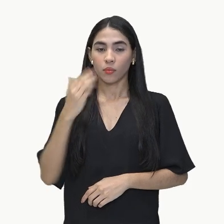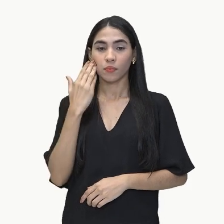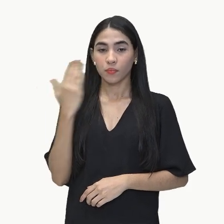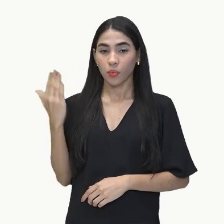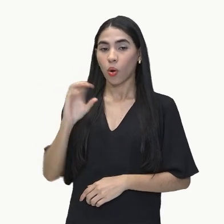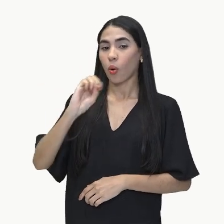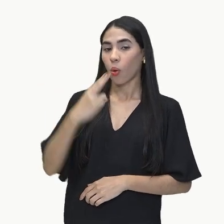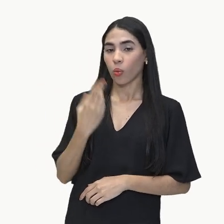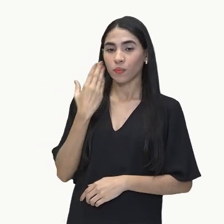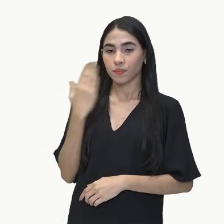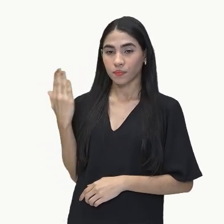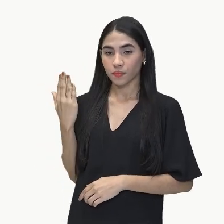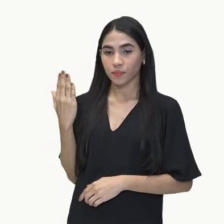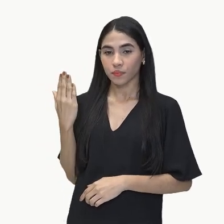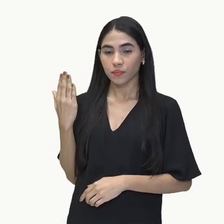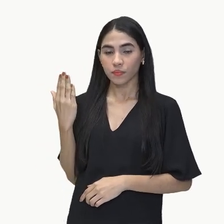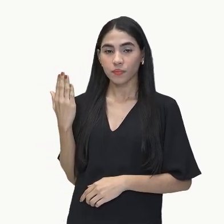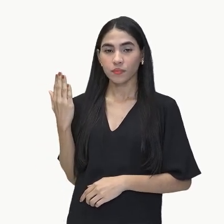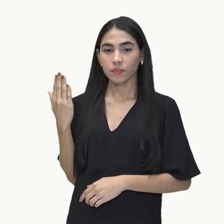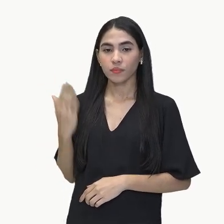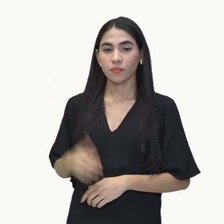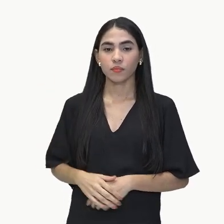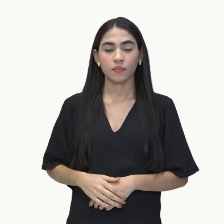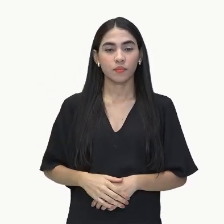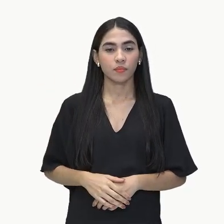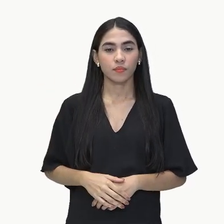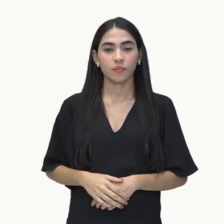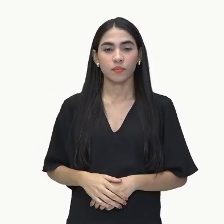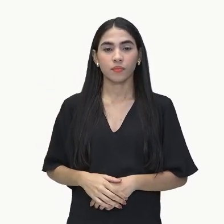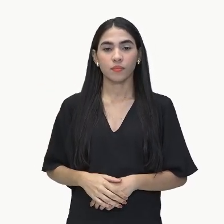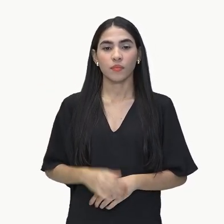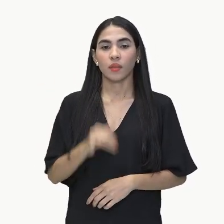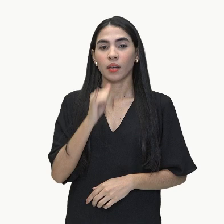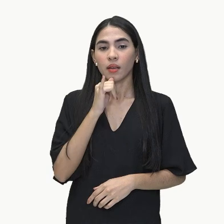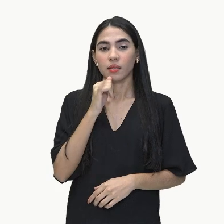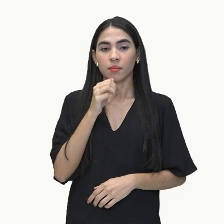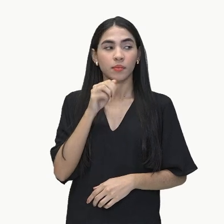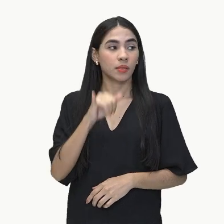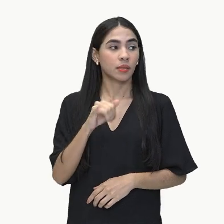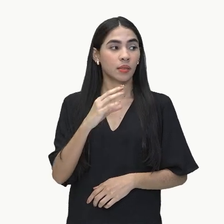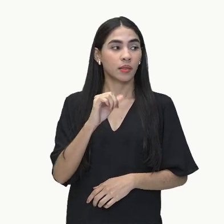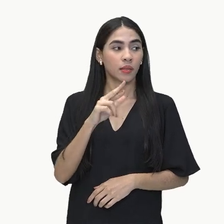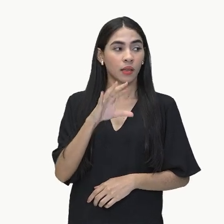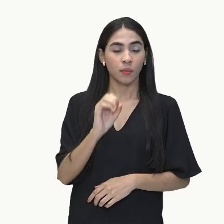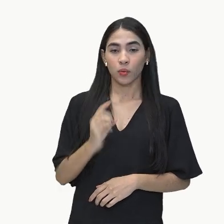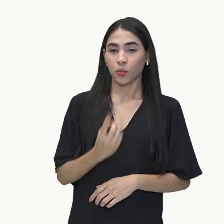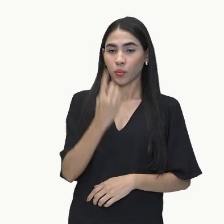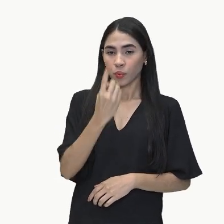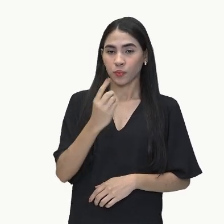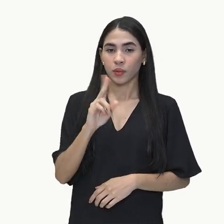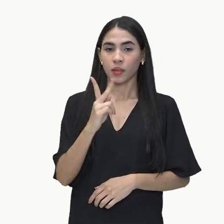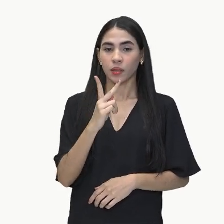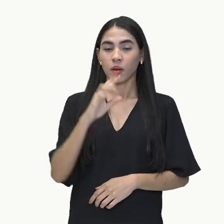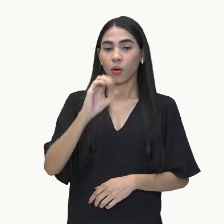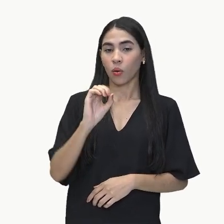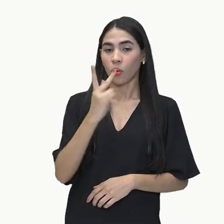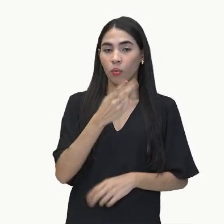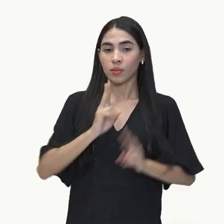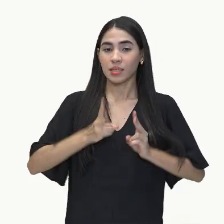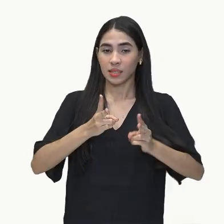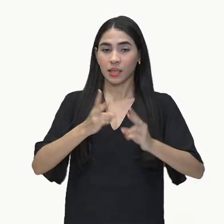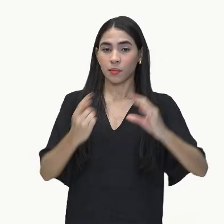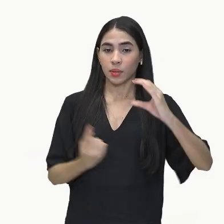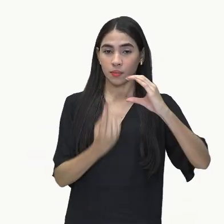Não precisa, seria redundante aí dizer que está no carbono 1, porque a hidroxila sempre vai estar no